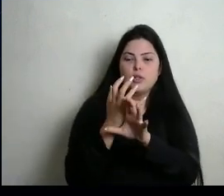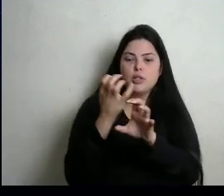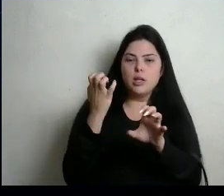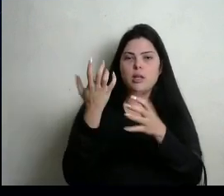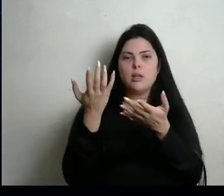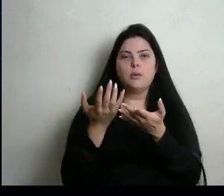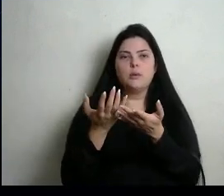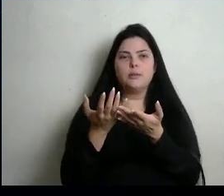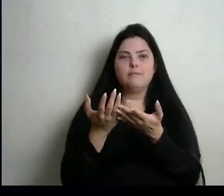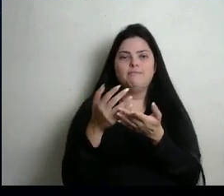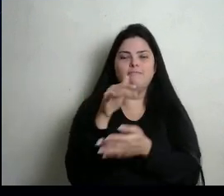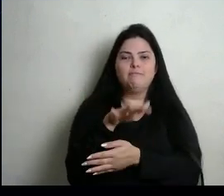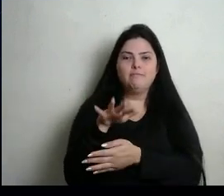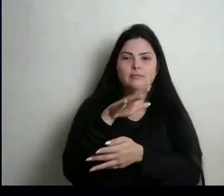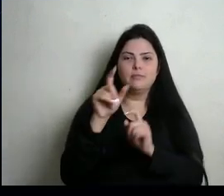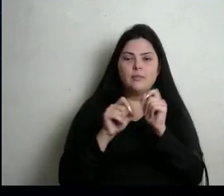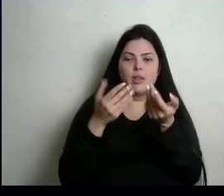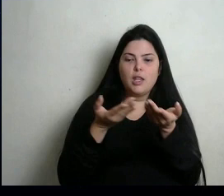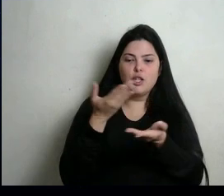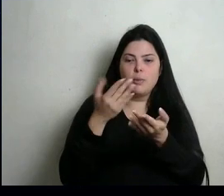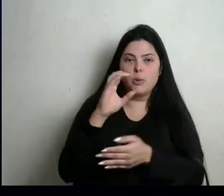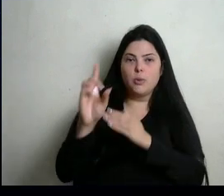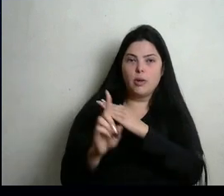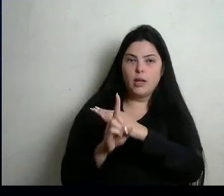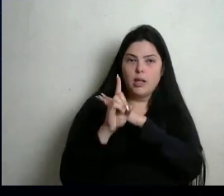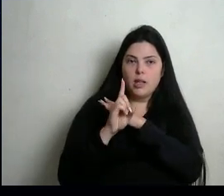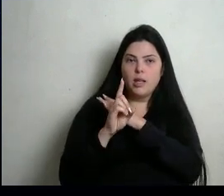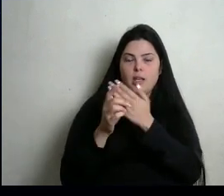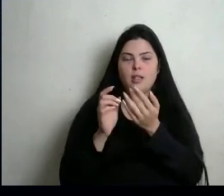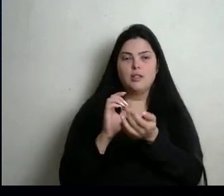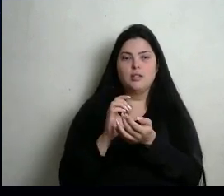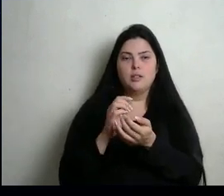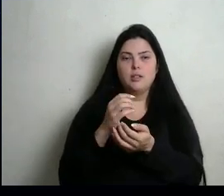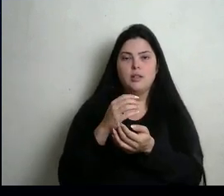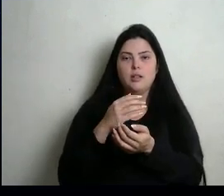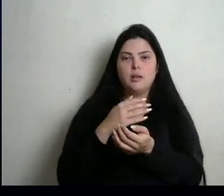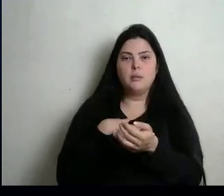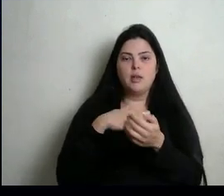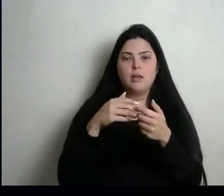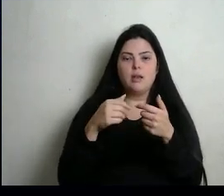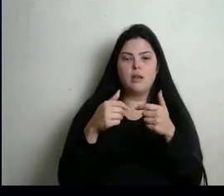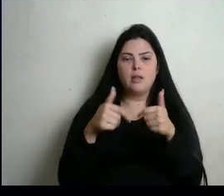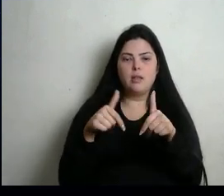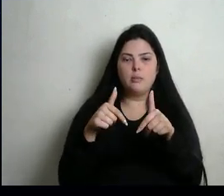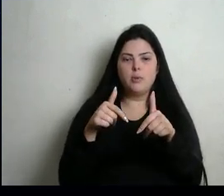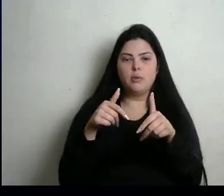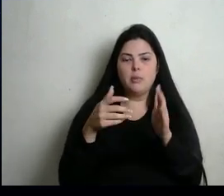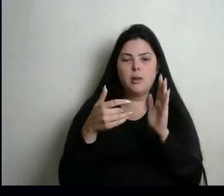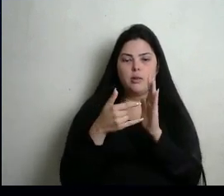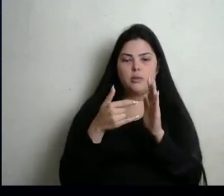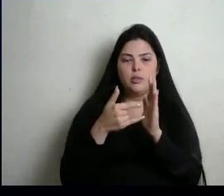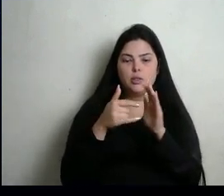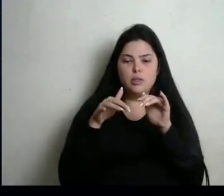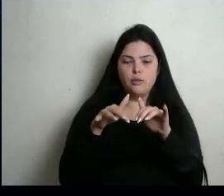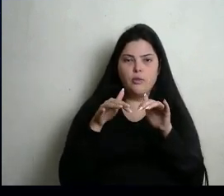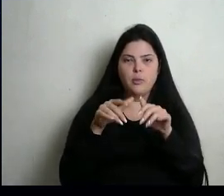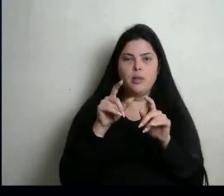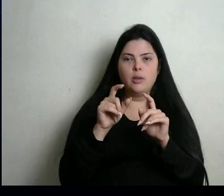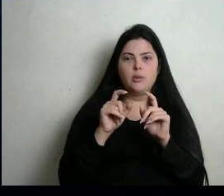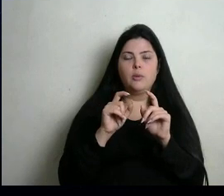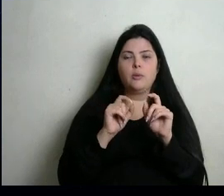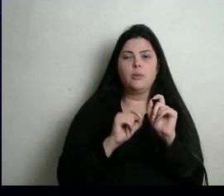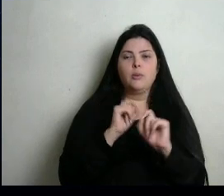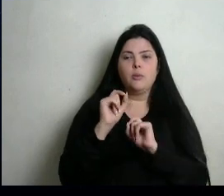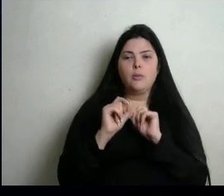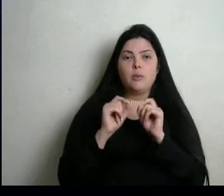uma área de atendimento a clientes na minha vertical técnica de desenvolvimento, com um